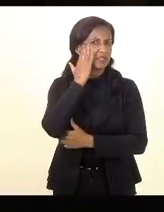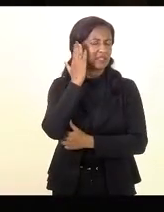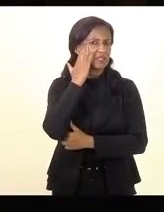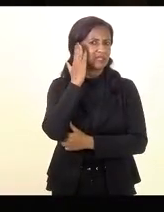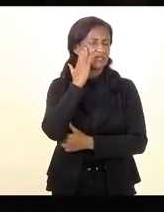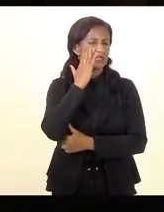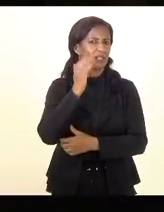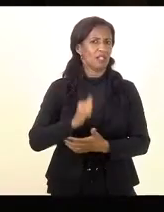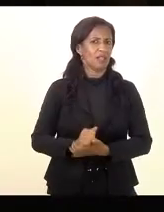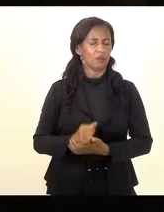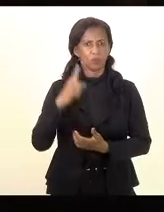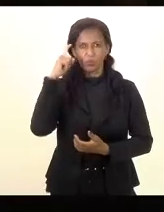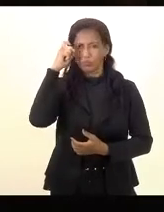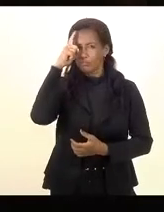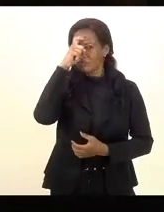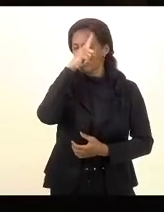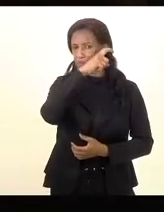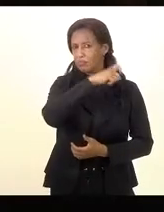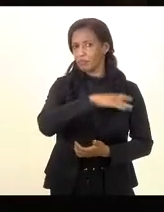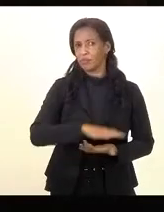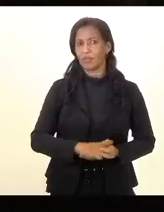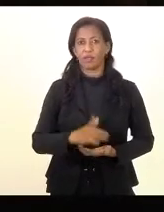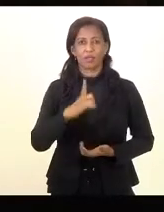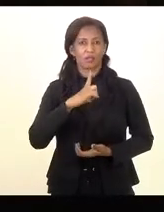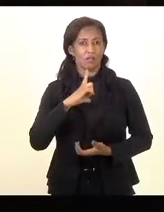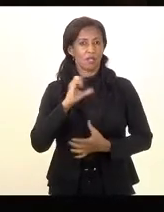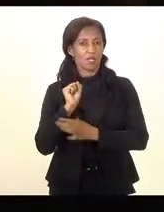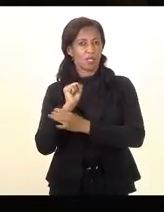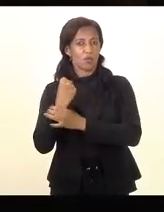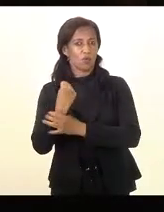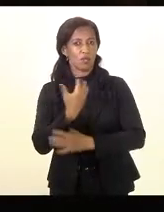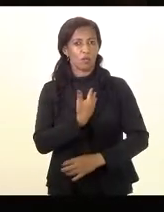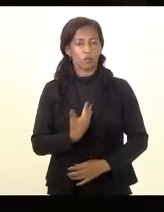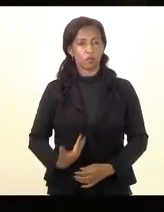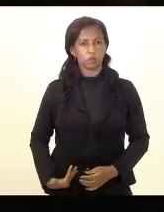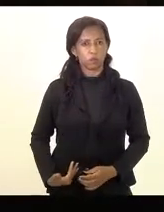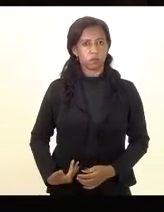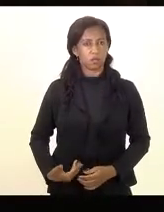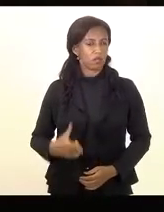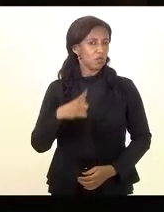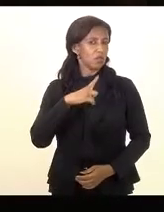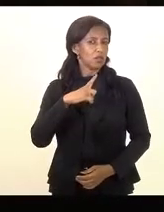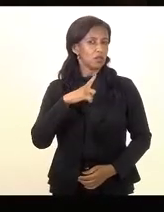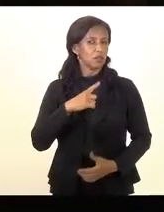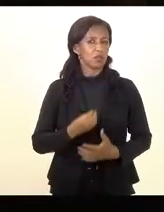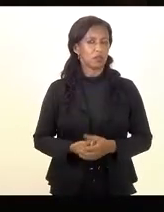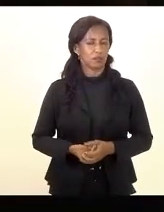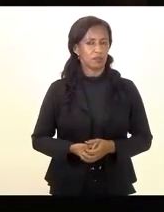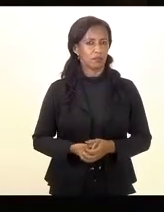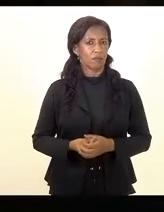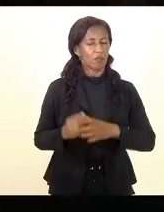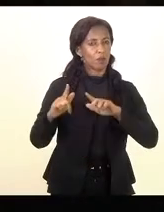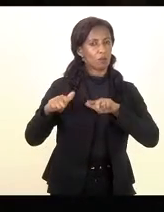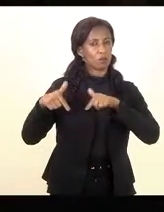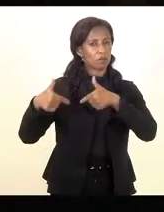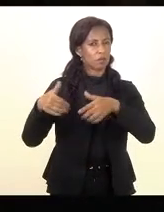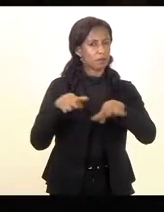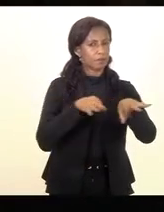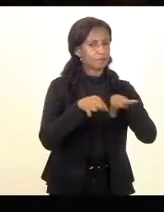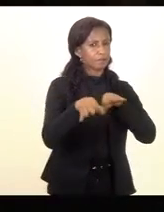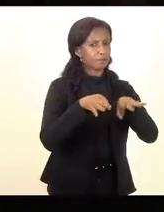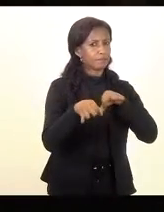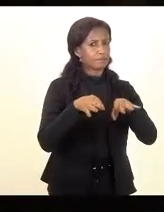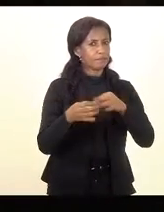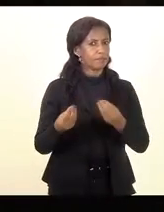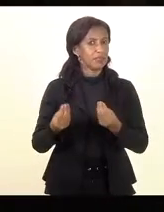que tem dificuldade em termos de segurança pública de obter aí uma ação planejada que